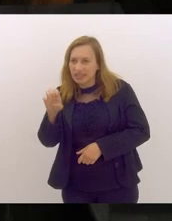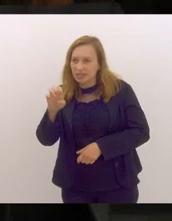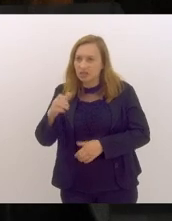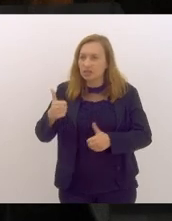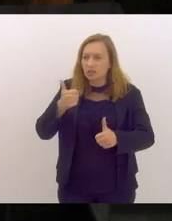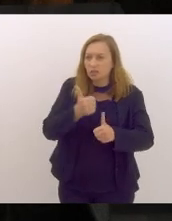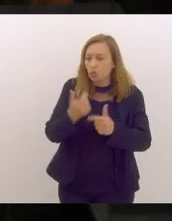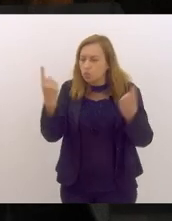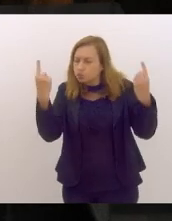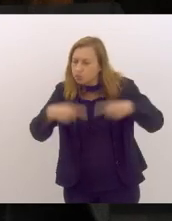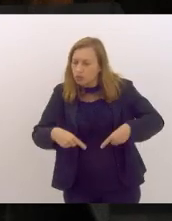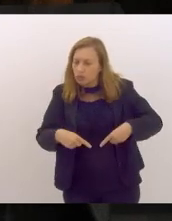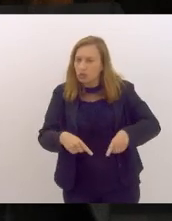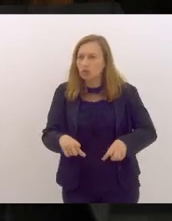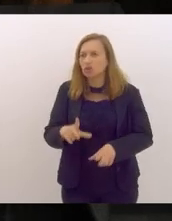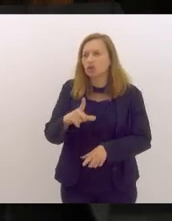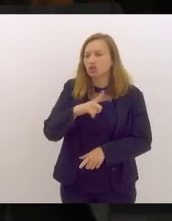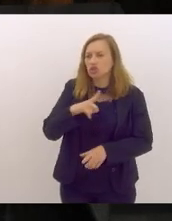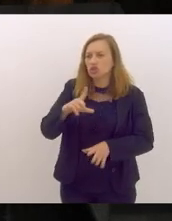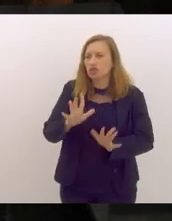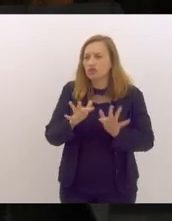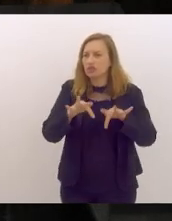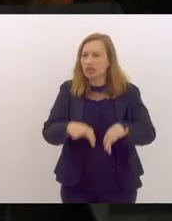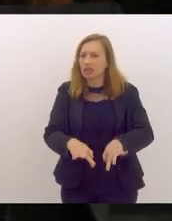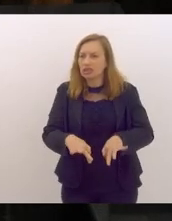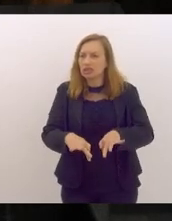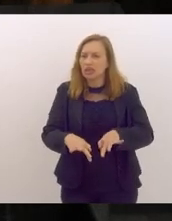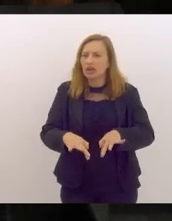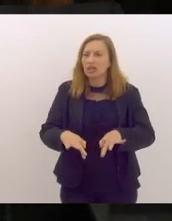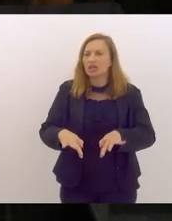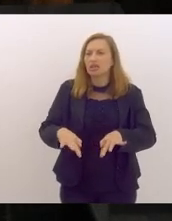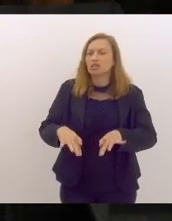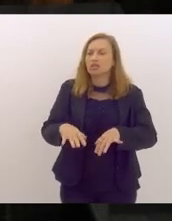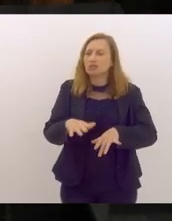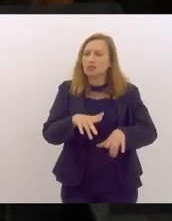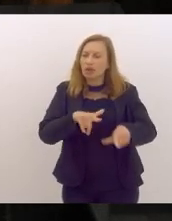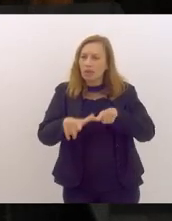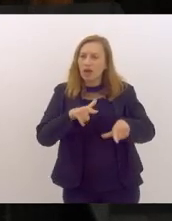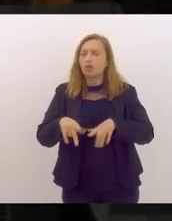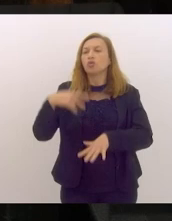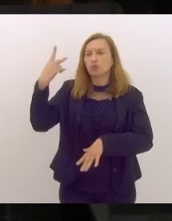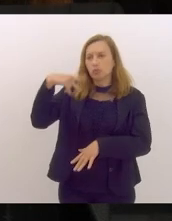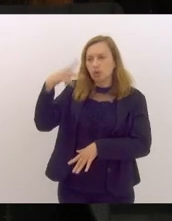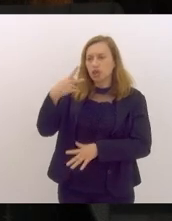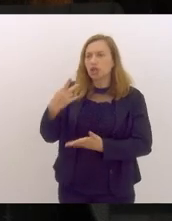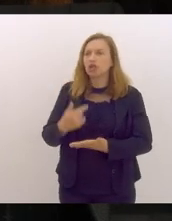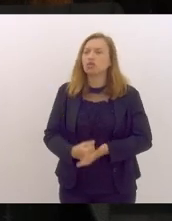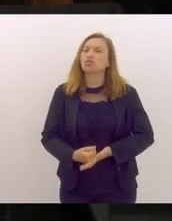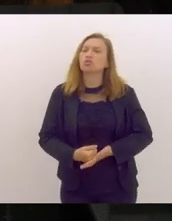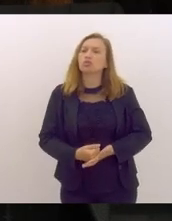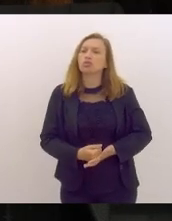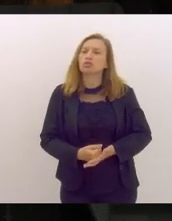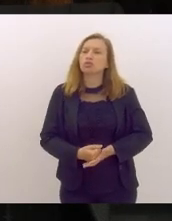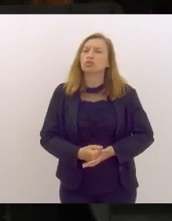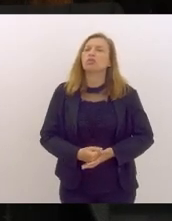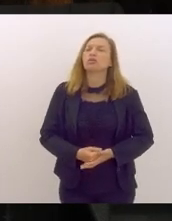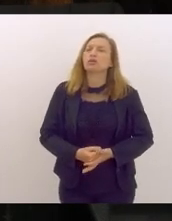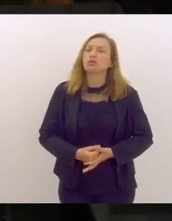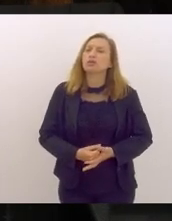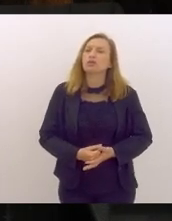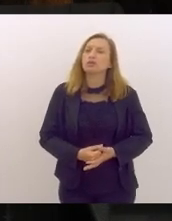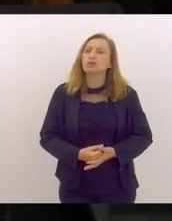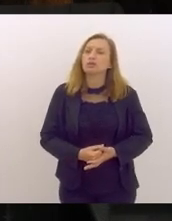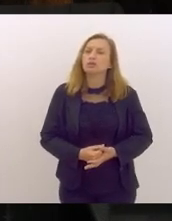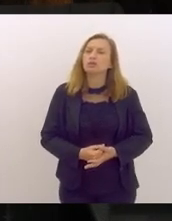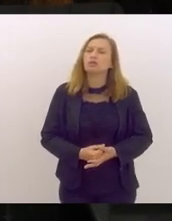um desafio, ela que tinha concluído sua carreira política, com mandatos bem-sucedidos no Parlamento Municipal,